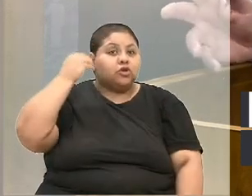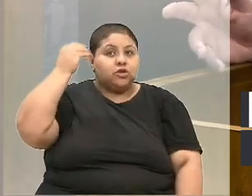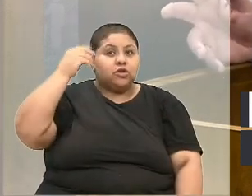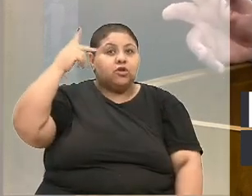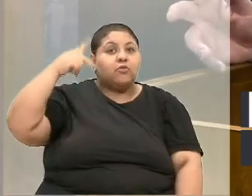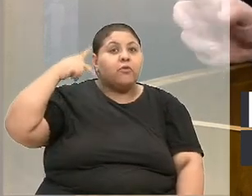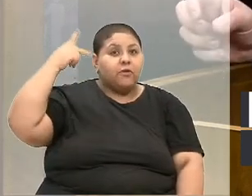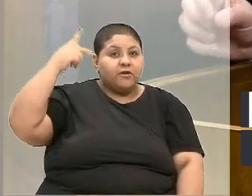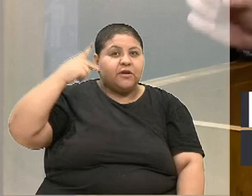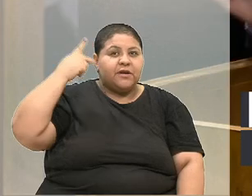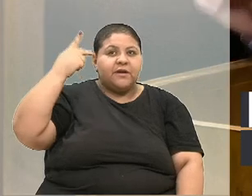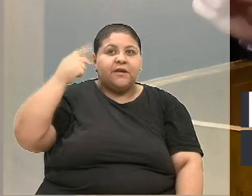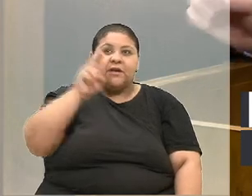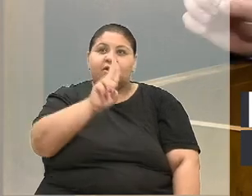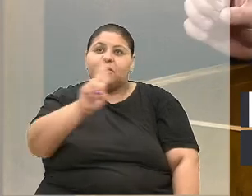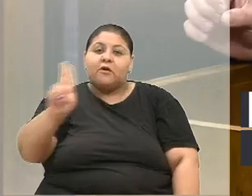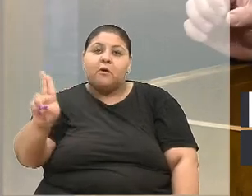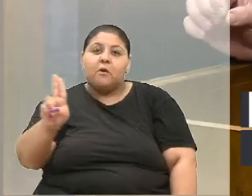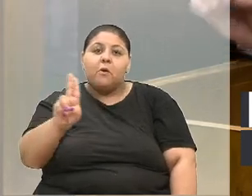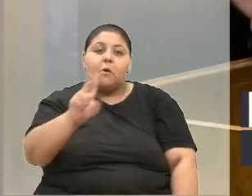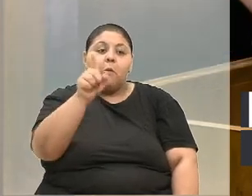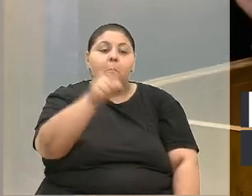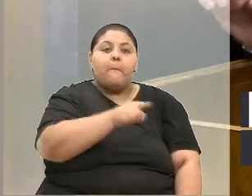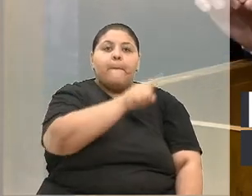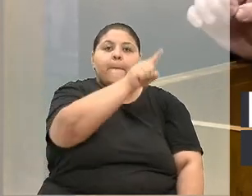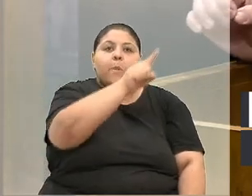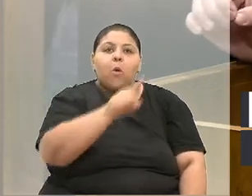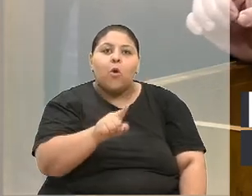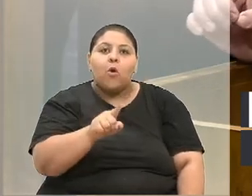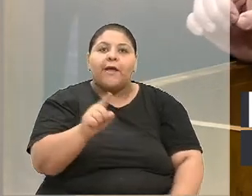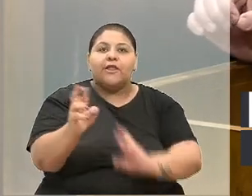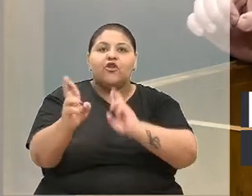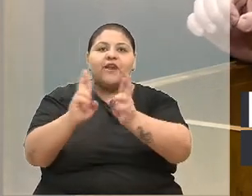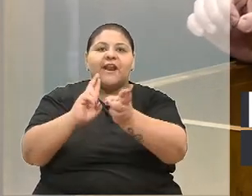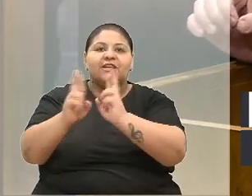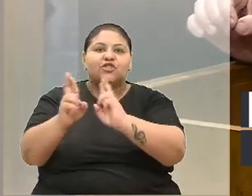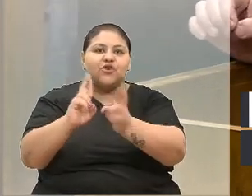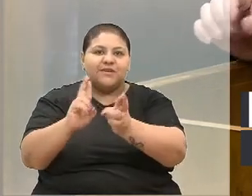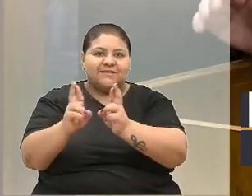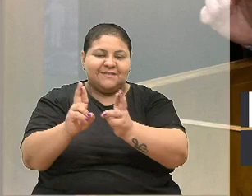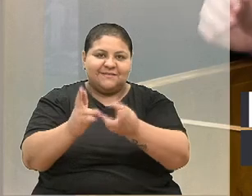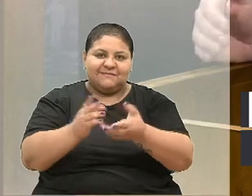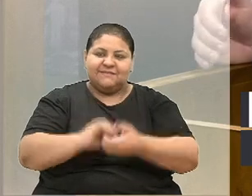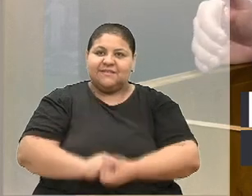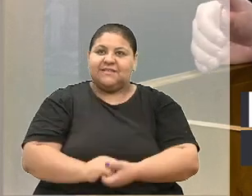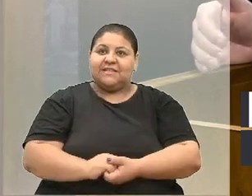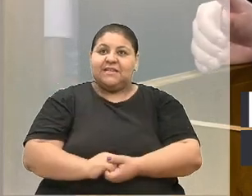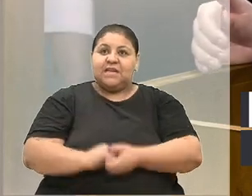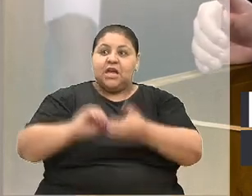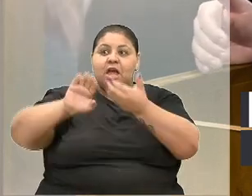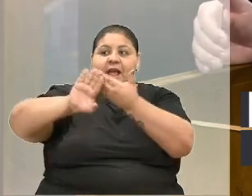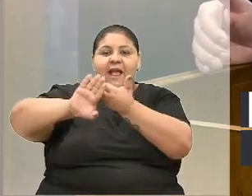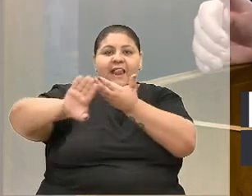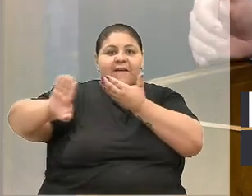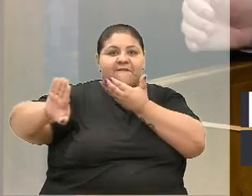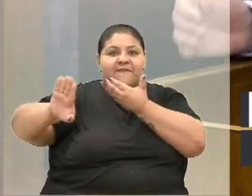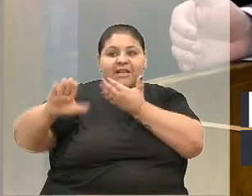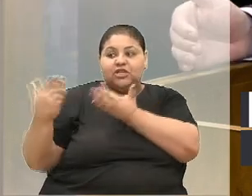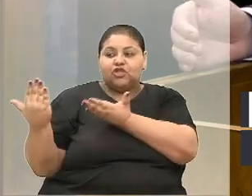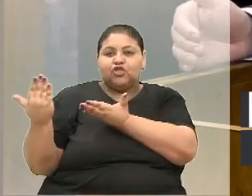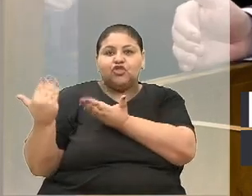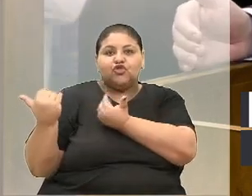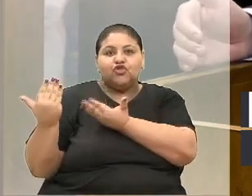psiquiatras estão chamando de bloqueador de relações. Ele afasta os jovens